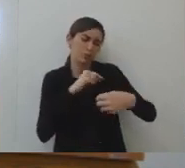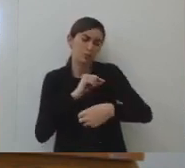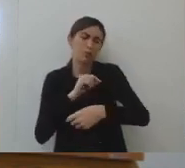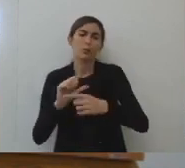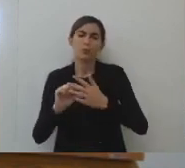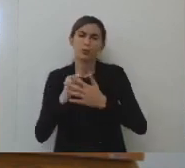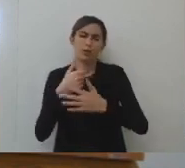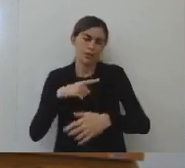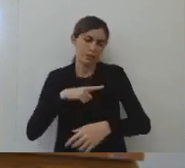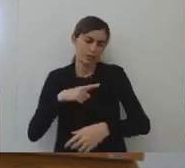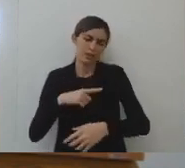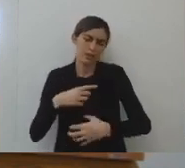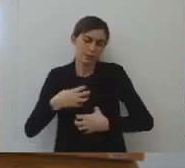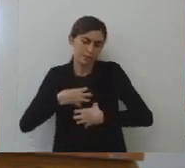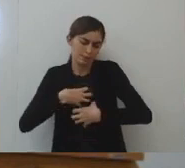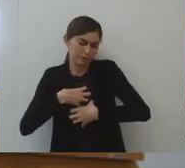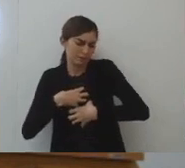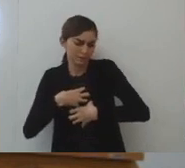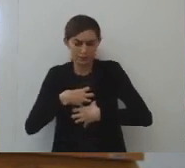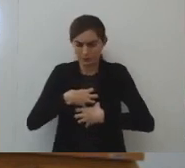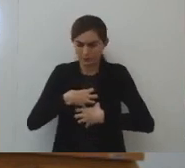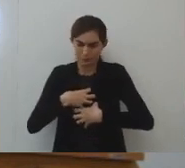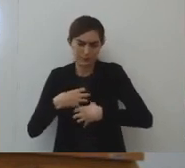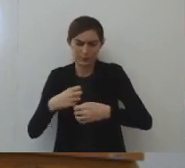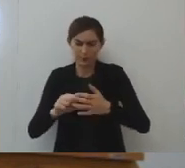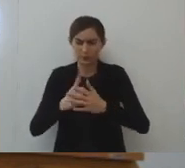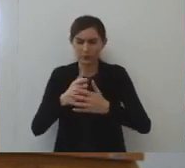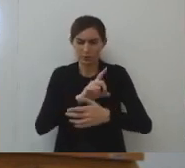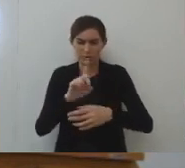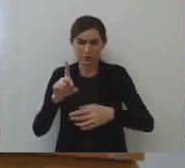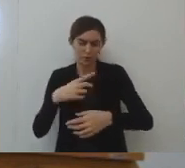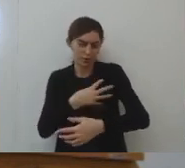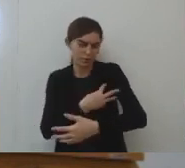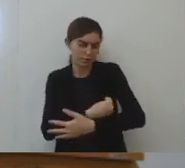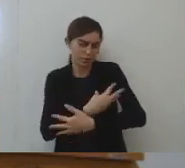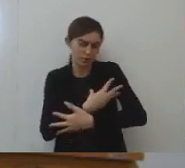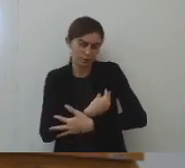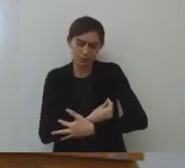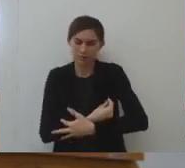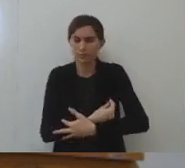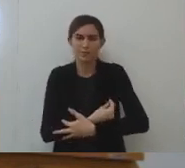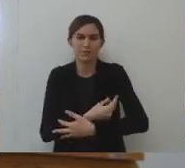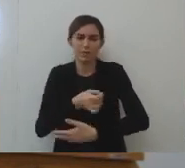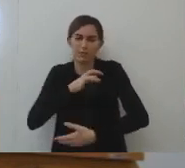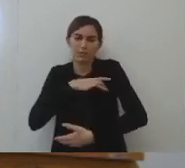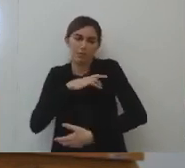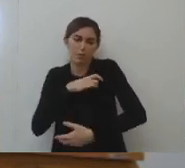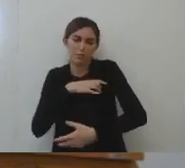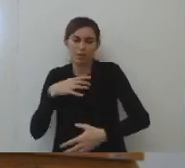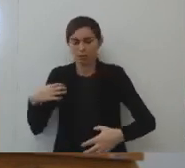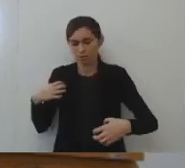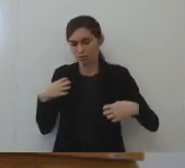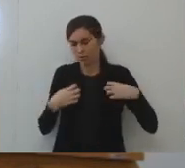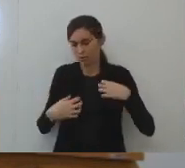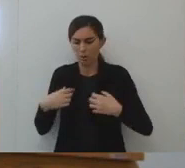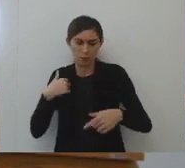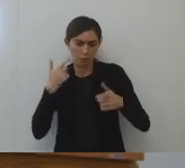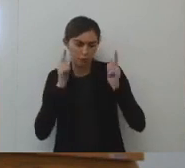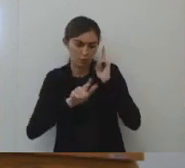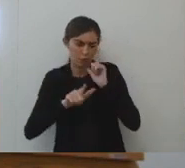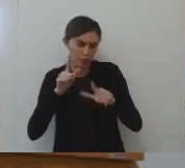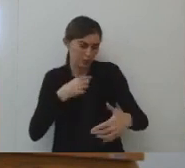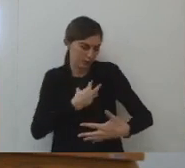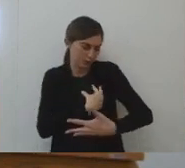Primeiro porque ela tem um certo receio, principalmente nos primeiros dias que ela está amamentando, né? Gera um medo, gera uma angústia, será que eu vou